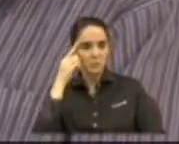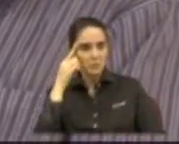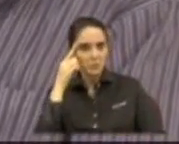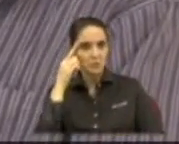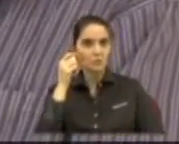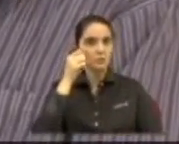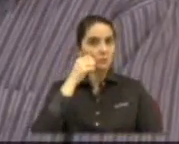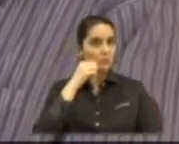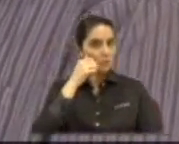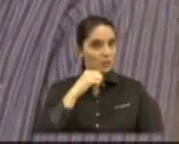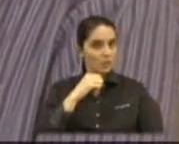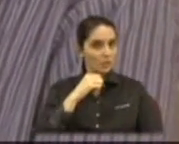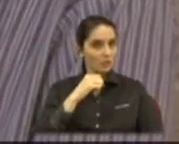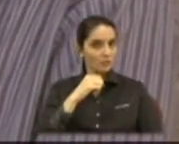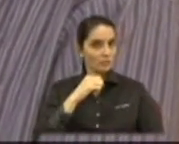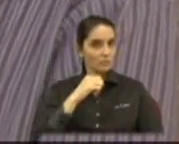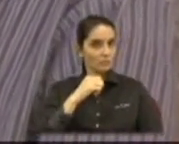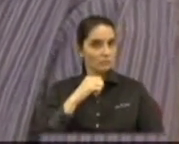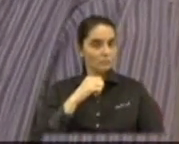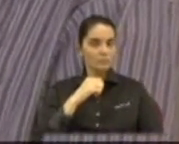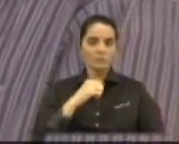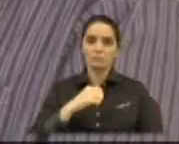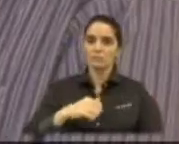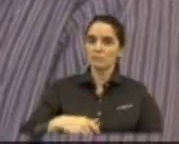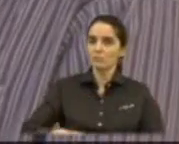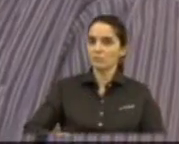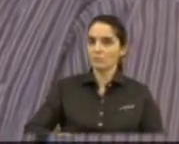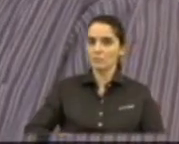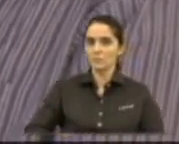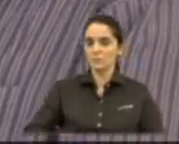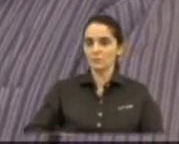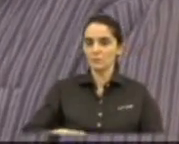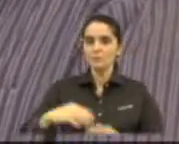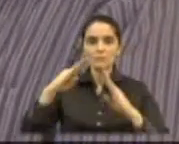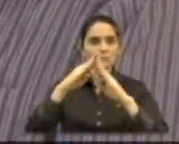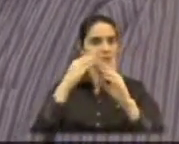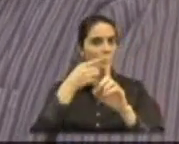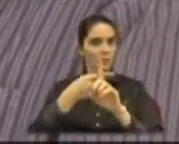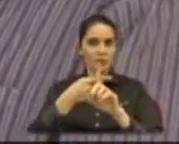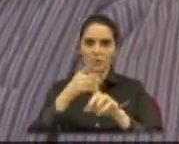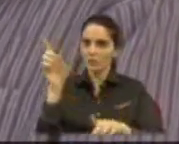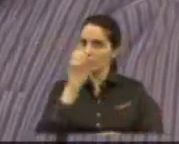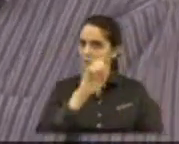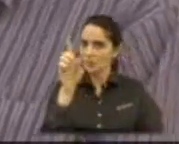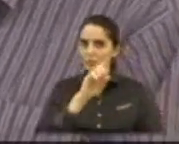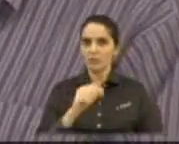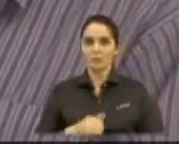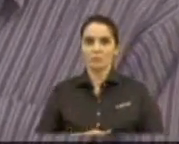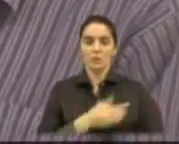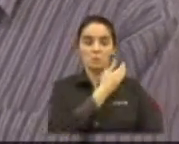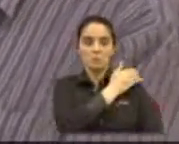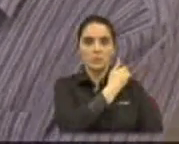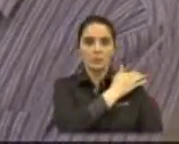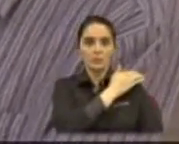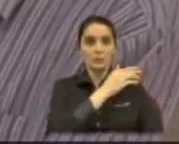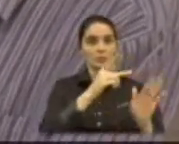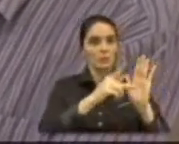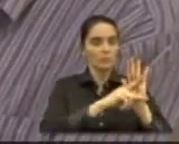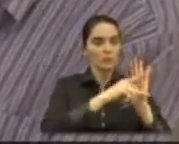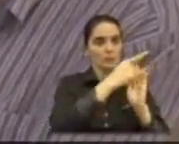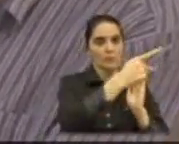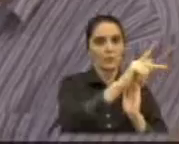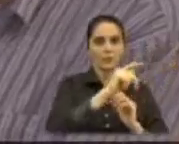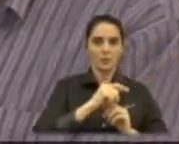contra qualquer coisa, não é da igreja, não. Não é da igreja, não. O preconceito foi dela. Porque a igreja não é um